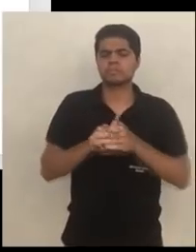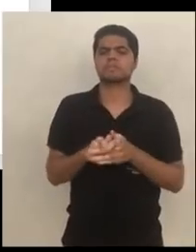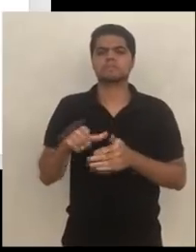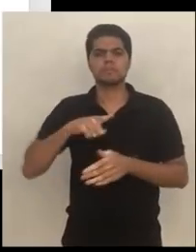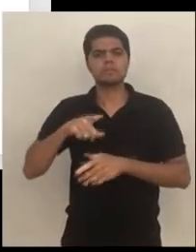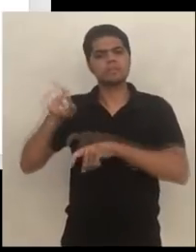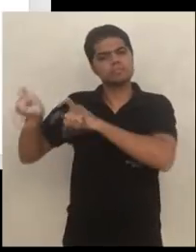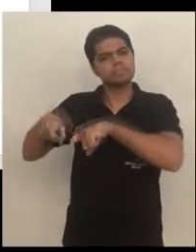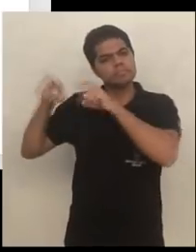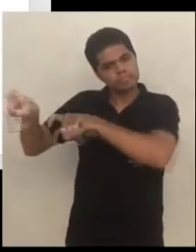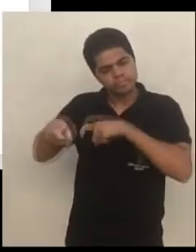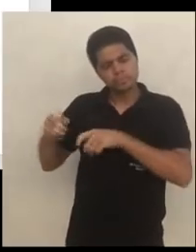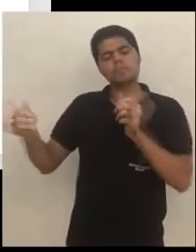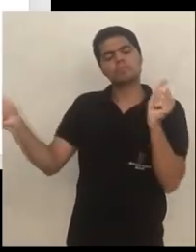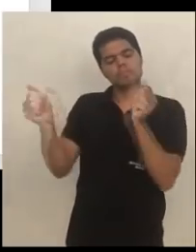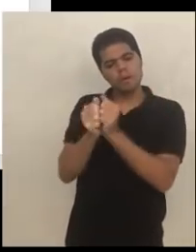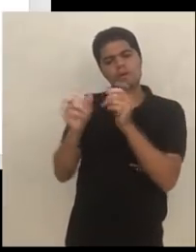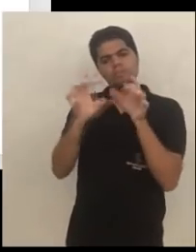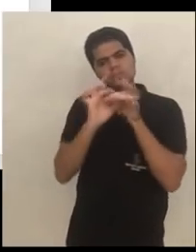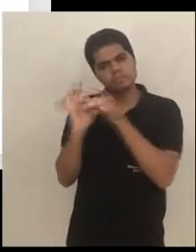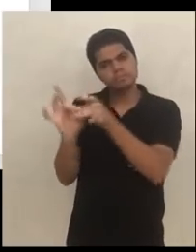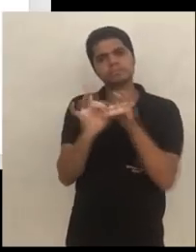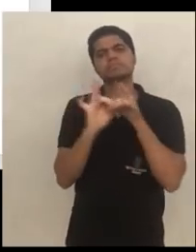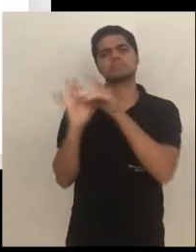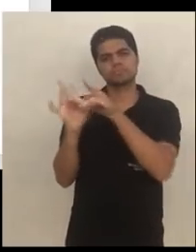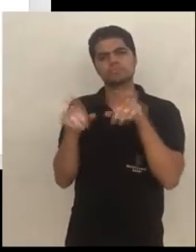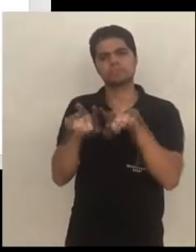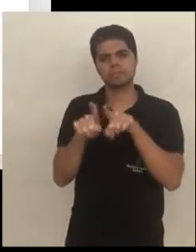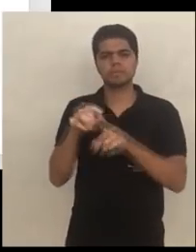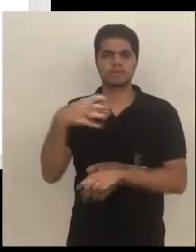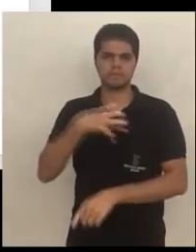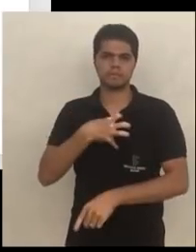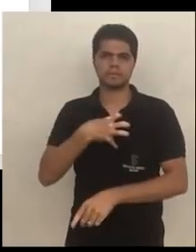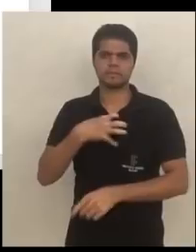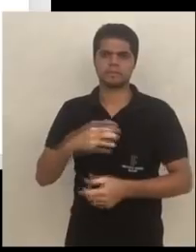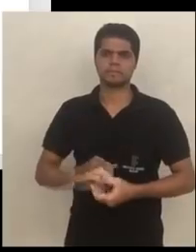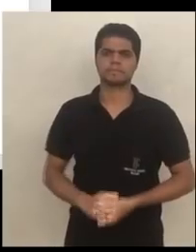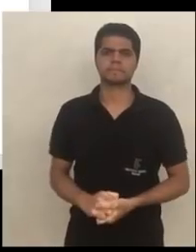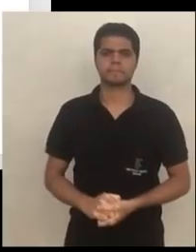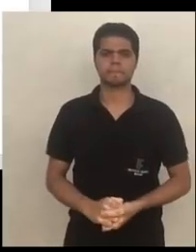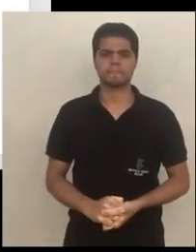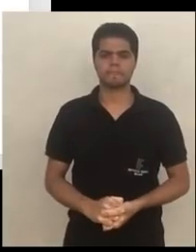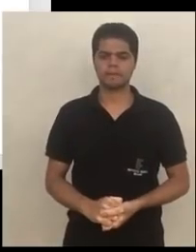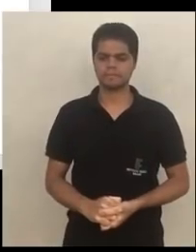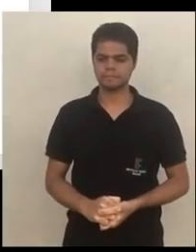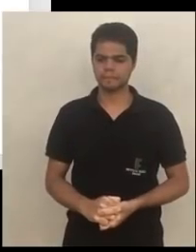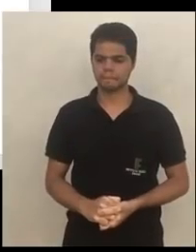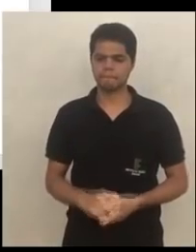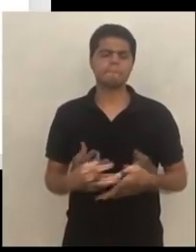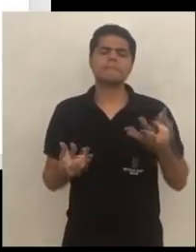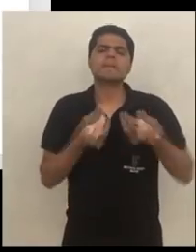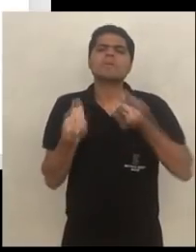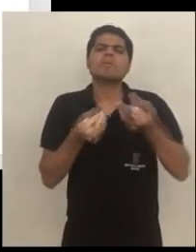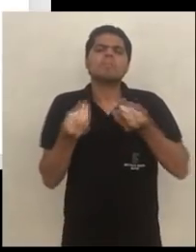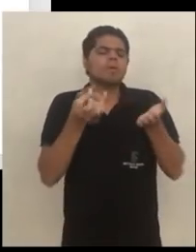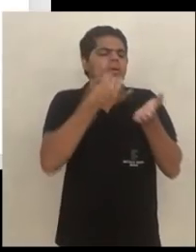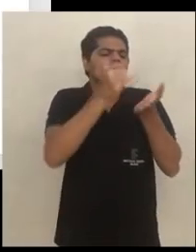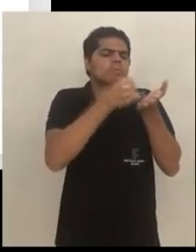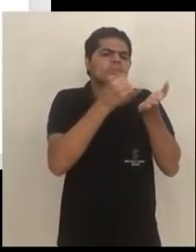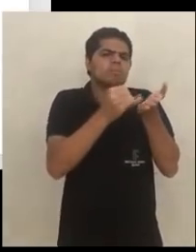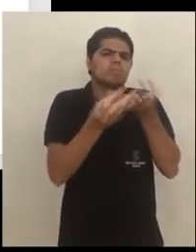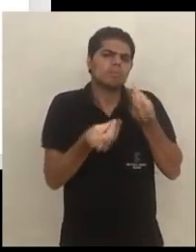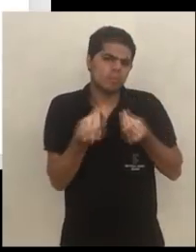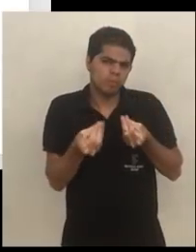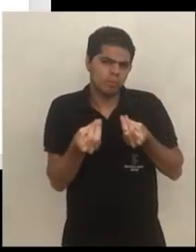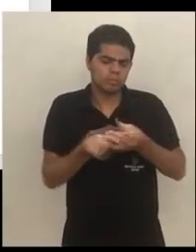que fazem parte também da Comissão de Produção Orgânica da Bahia, tá bom? Como é que faz, Thiago, para se inscrever? Então, a cada 2